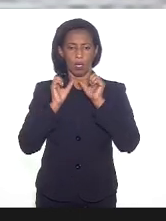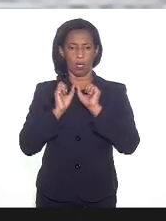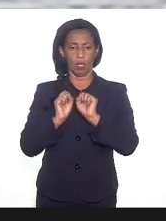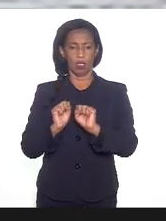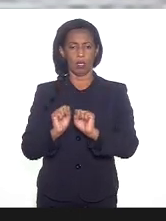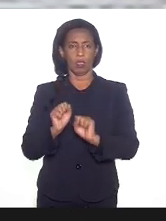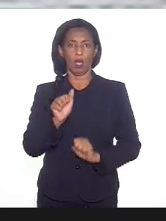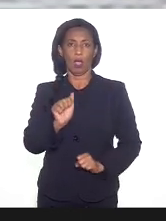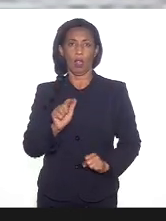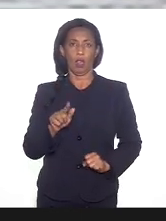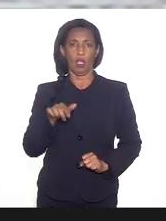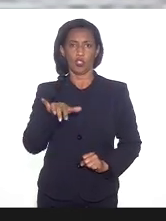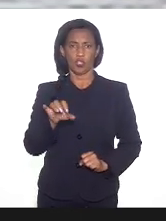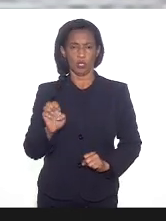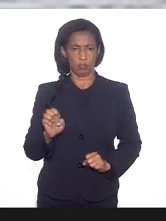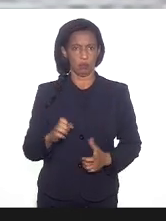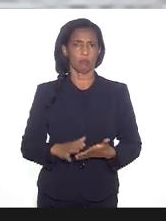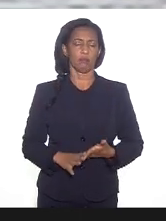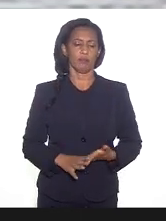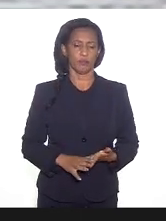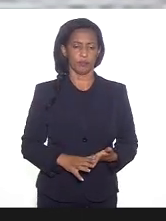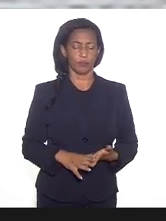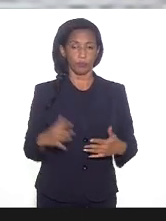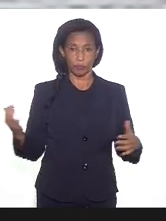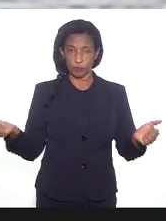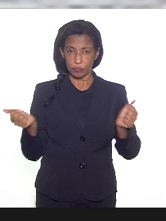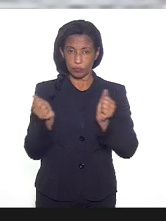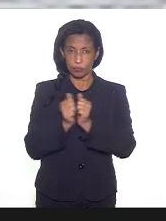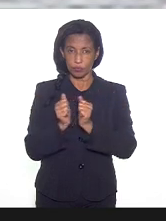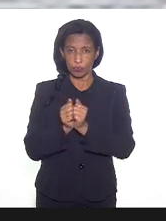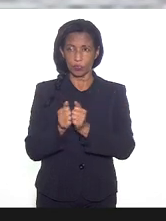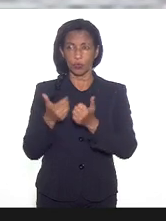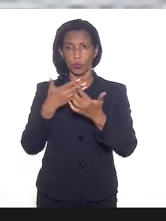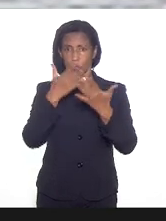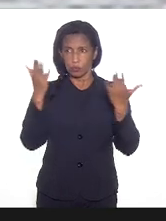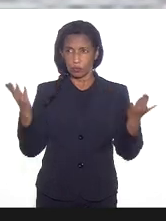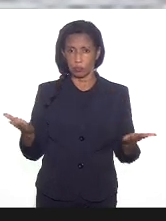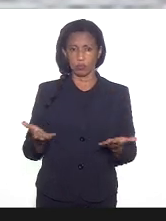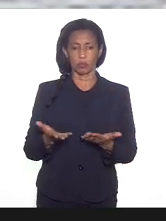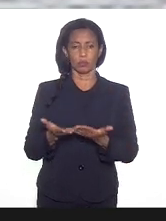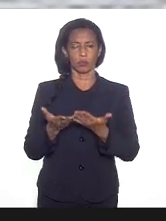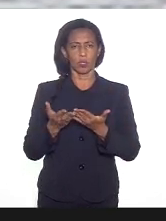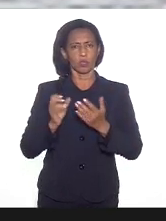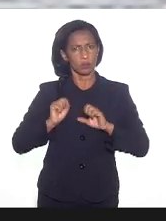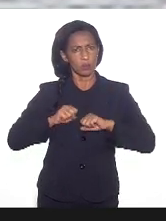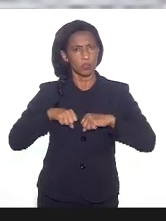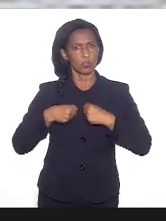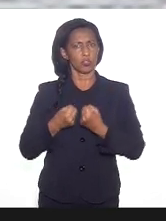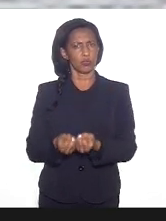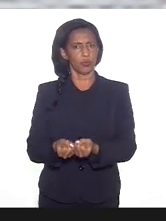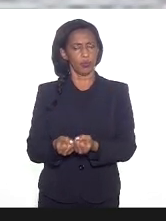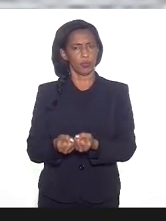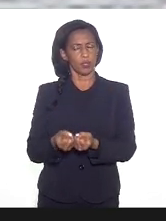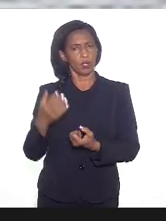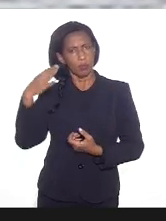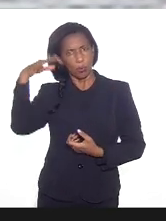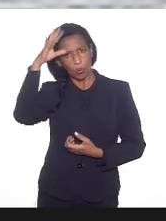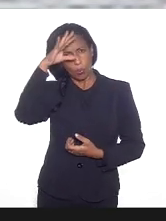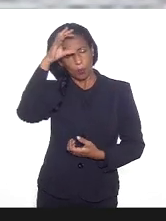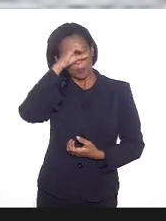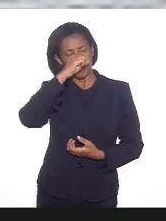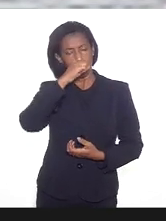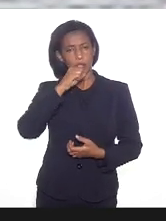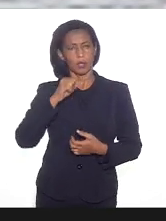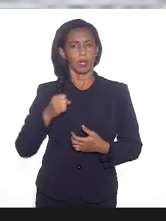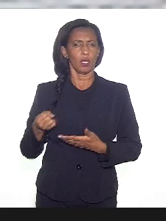deputado do Alexandre Freitas, que juntamente com Vossas Excelências se esforçaram no intuito de tentar compreender, né, os